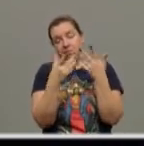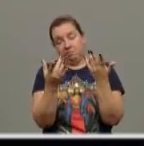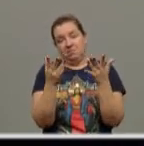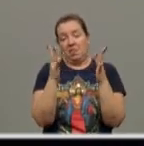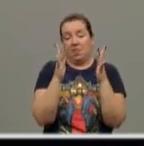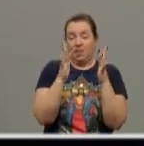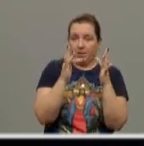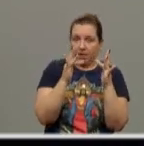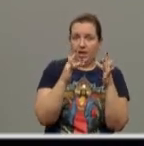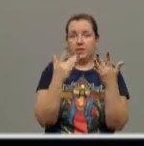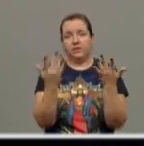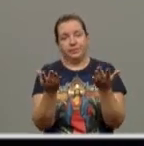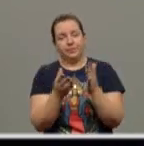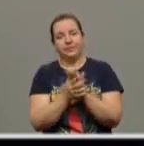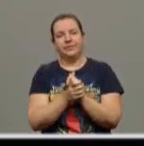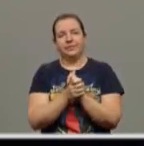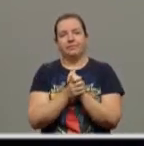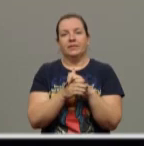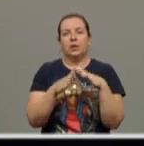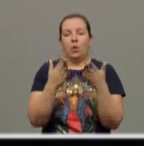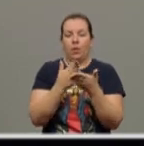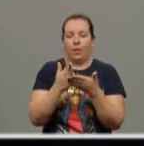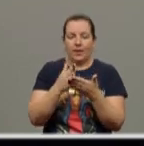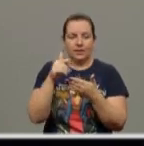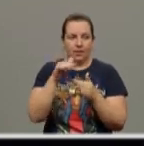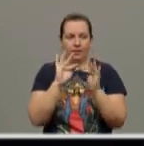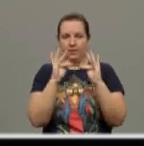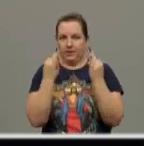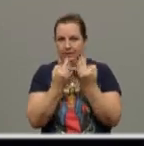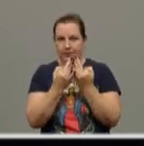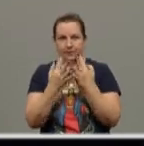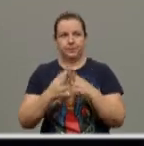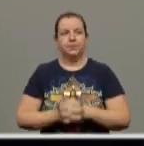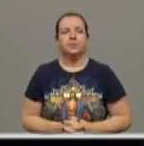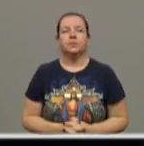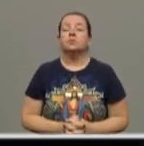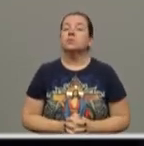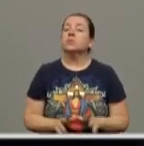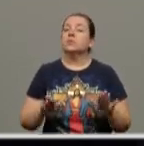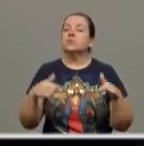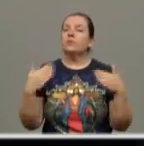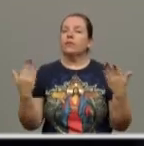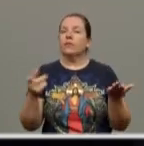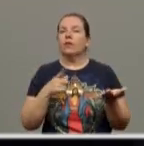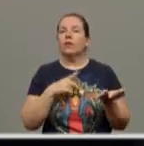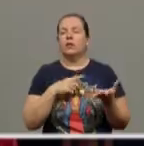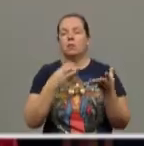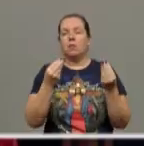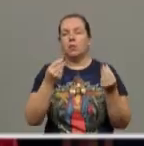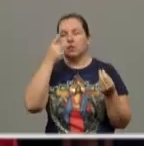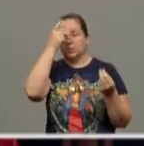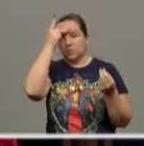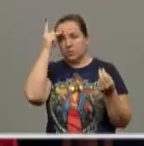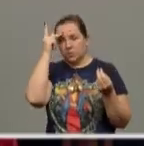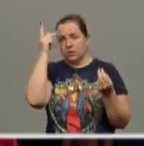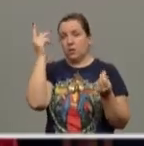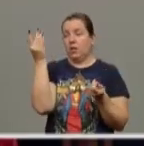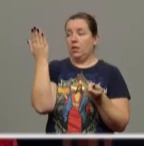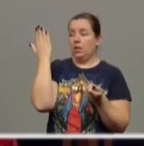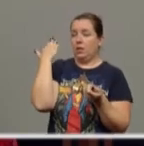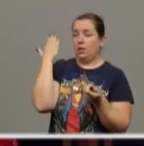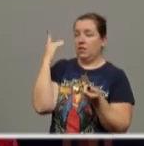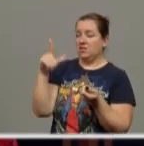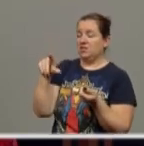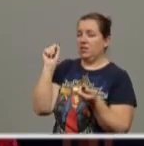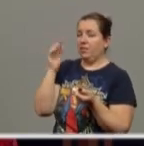namorado e a namorada. É ou não é verdade? Então, Tem muita gente que lá naquele tempo escolhe